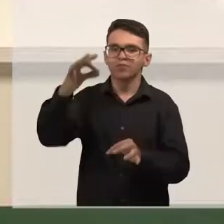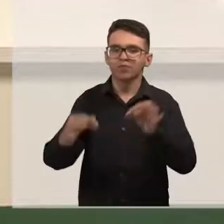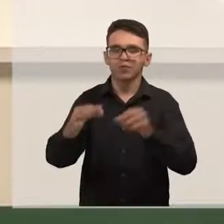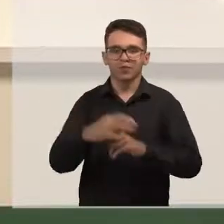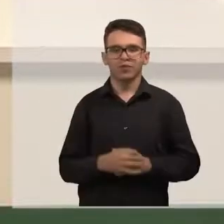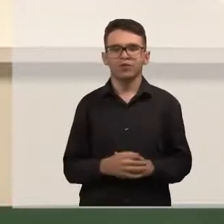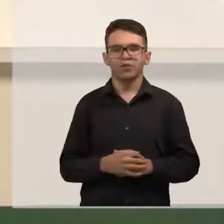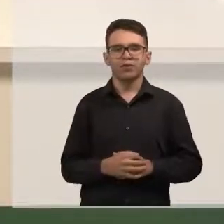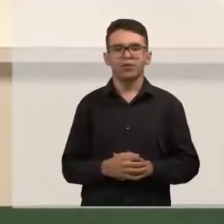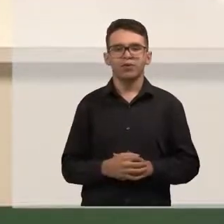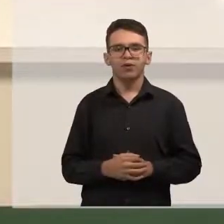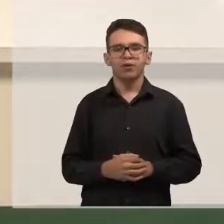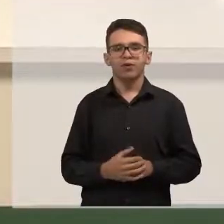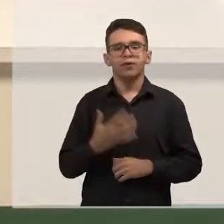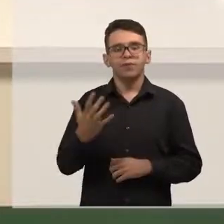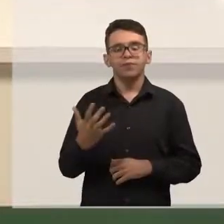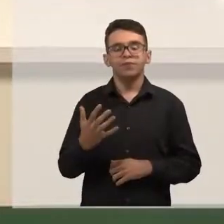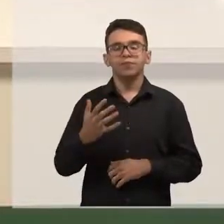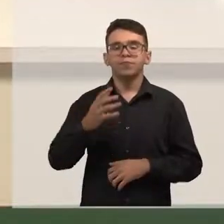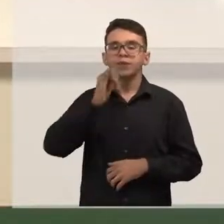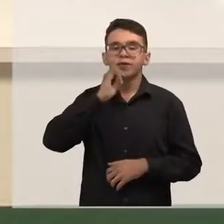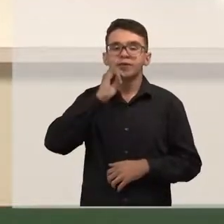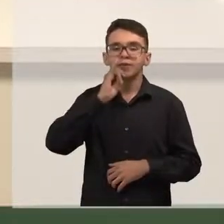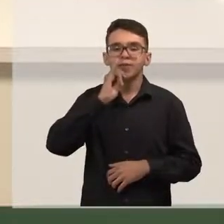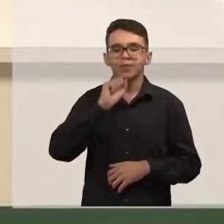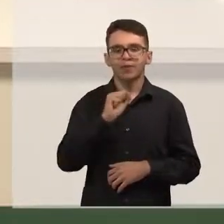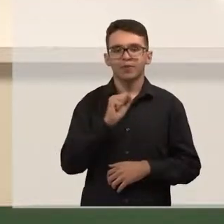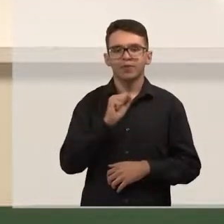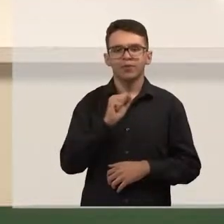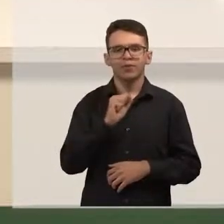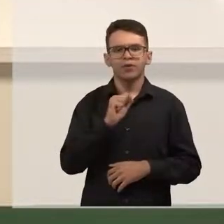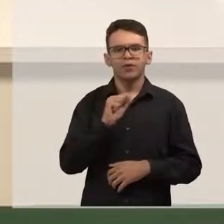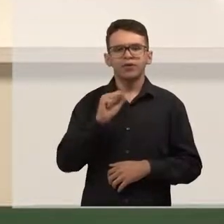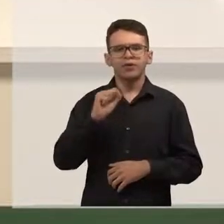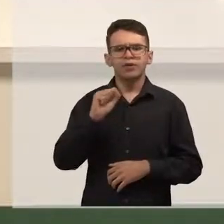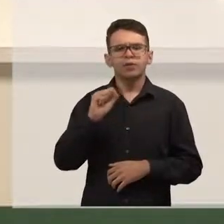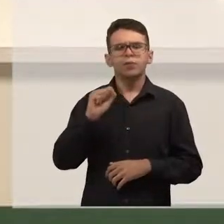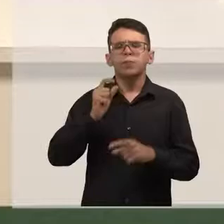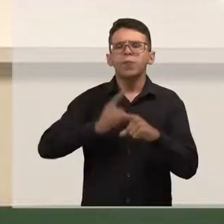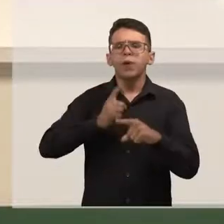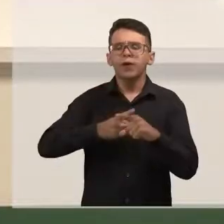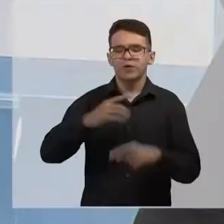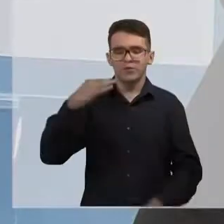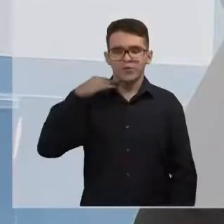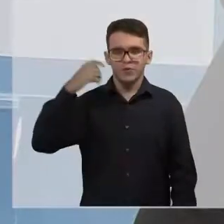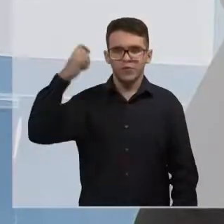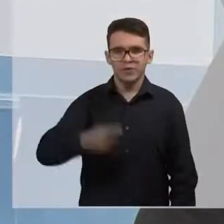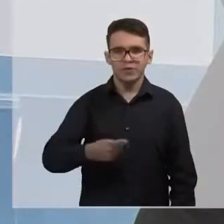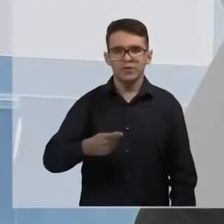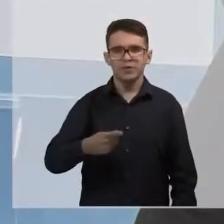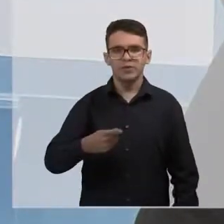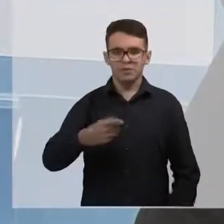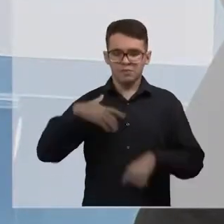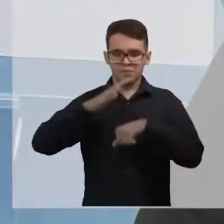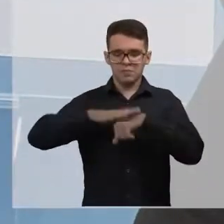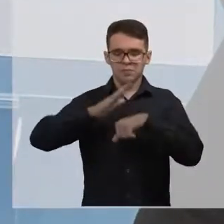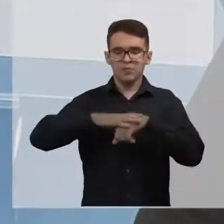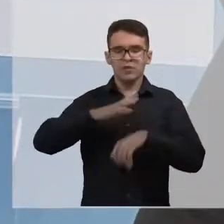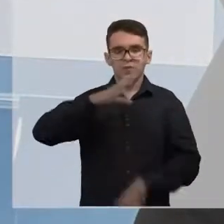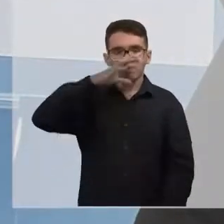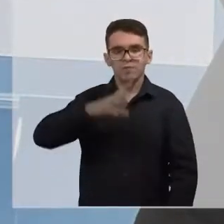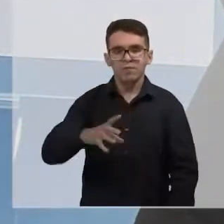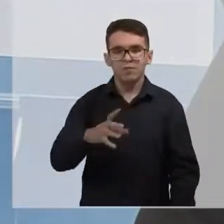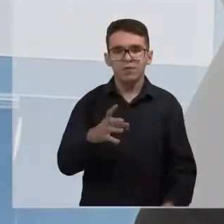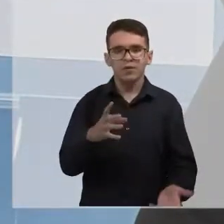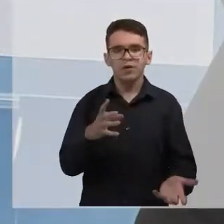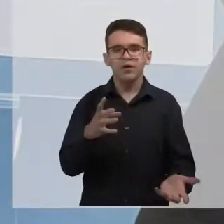sorteio. Por quê? Por que se questiona o sorteio de juiz? Por que se questiona? Porque o juiz, eles julgam de